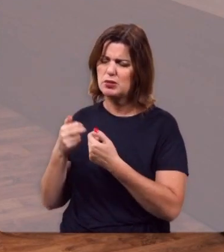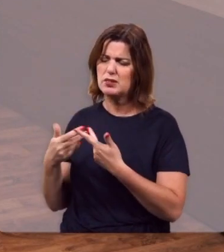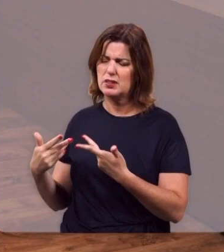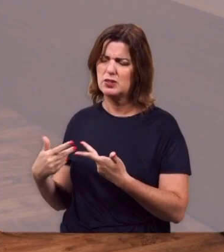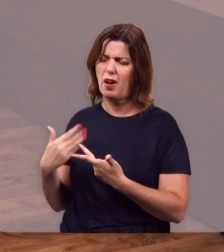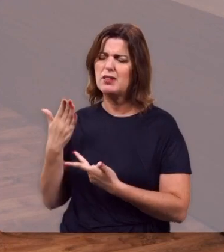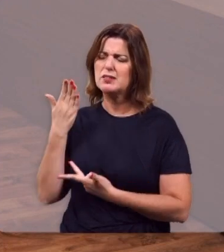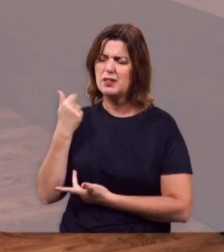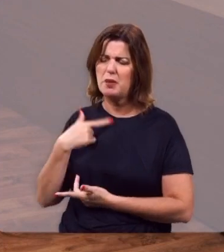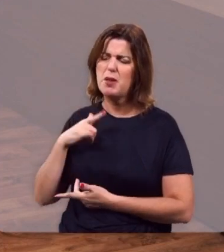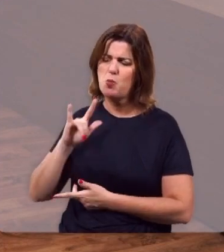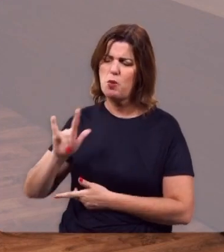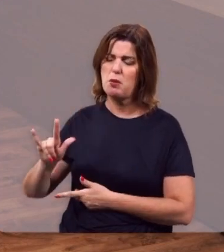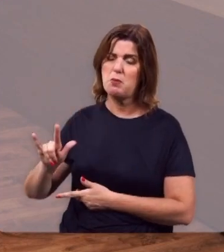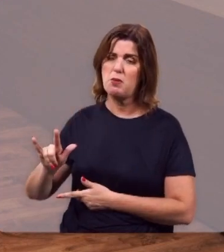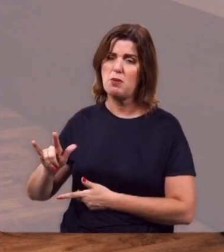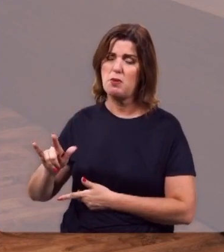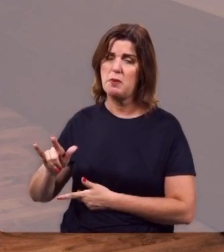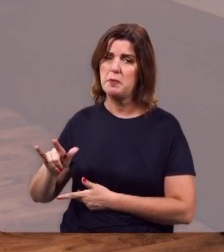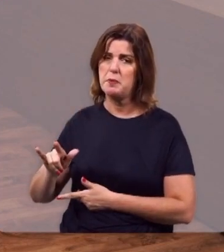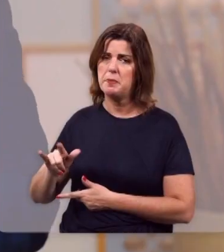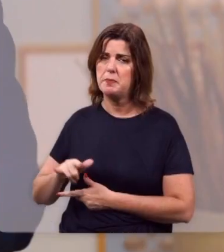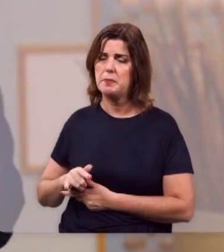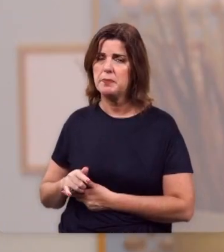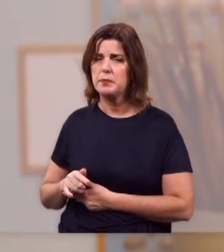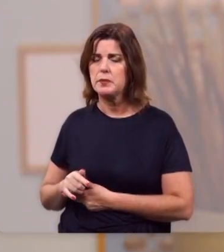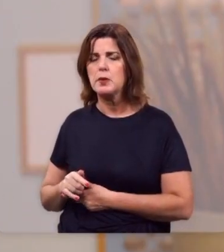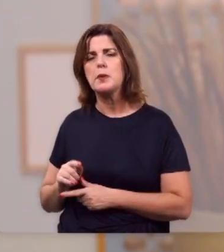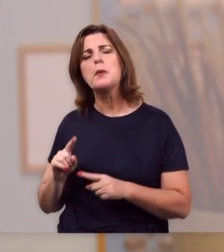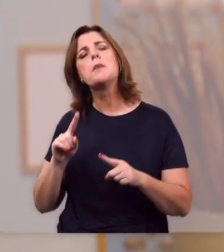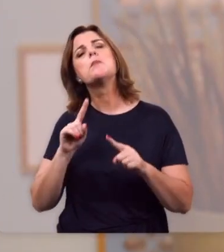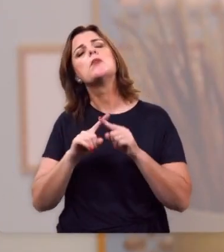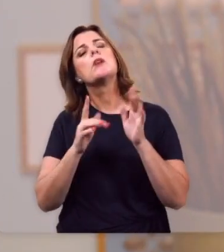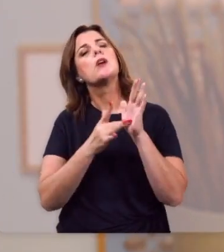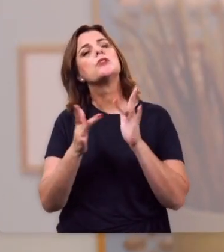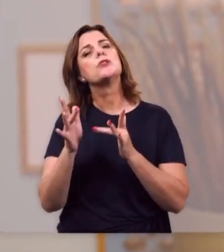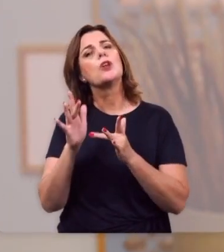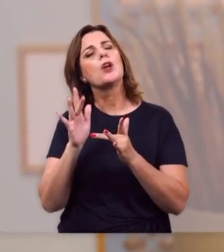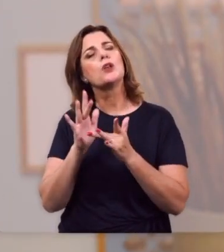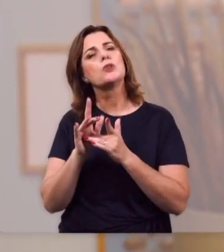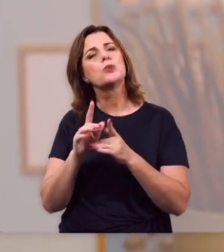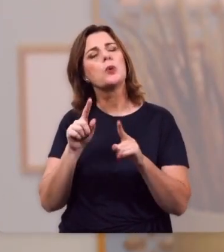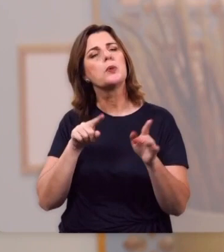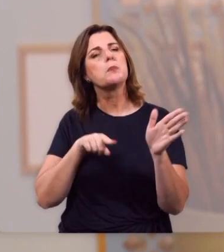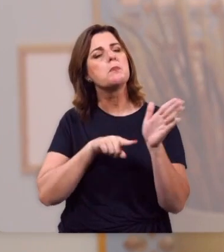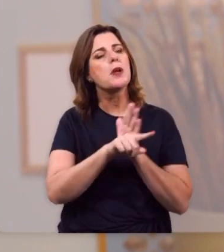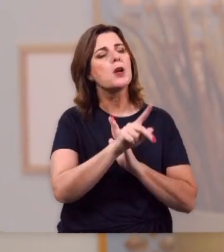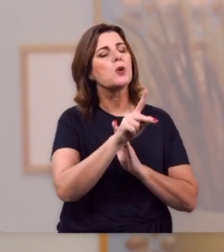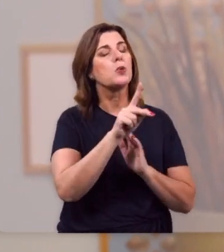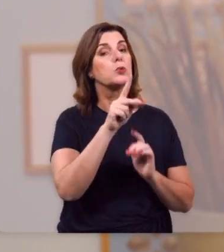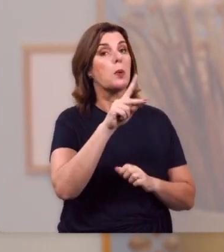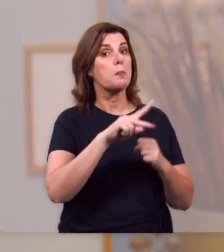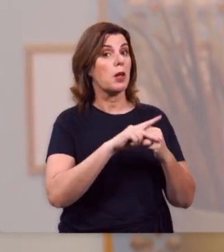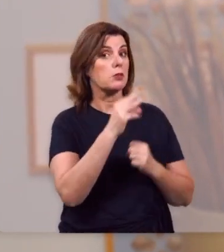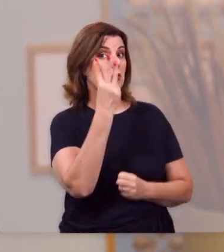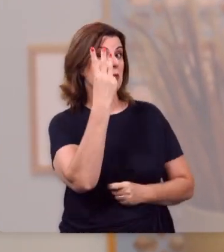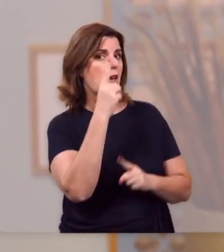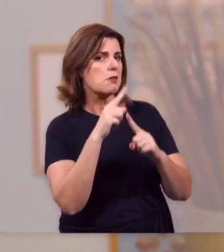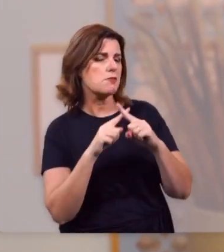tu sabes que eu te amo. A pergunta é: por que Jesus perguntou para Pedro 3